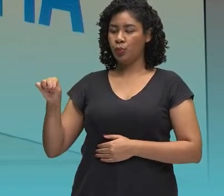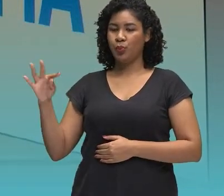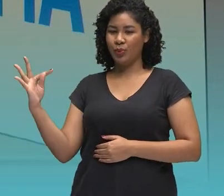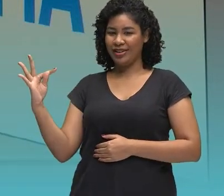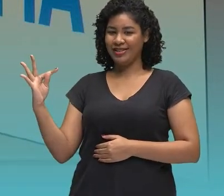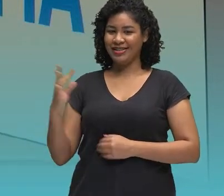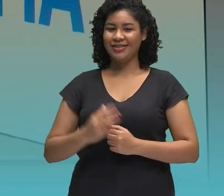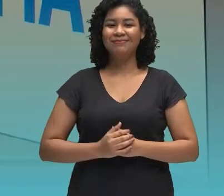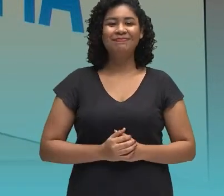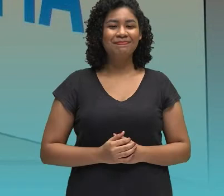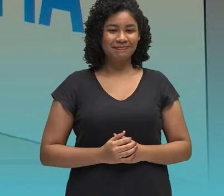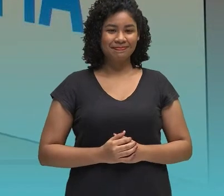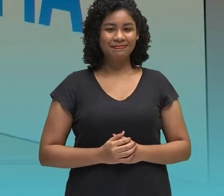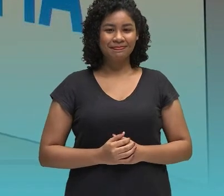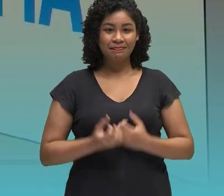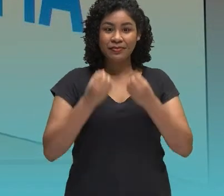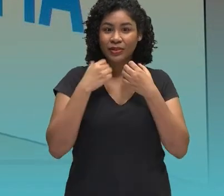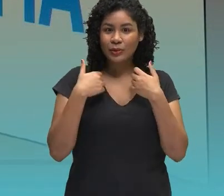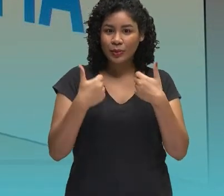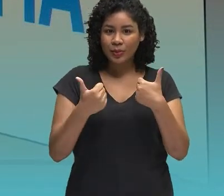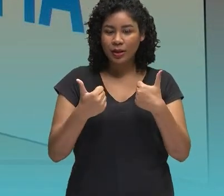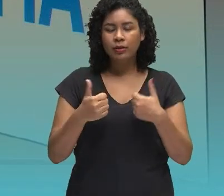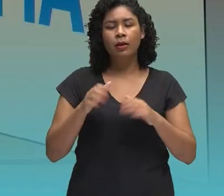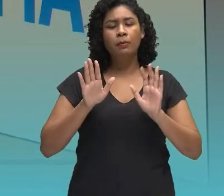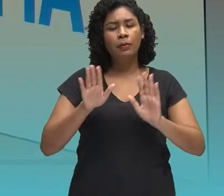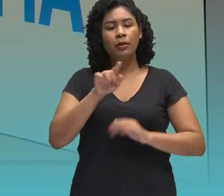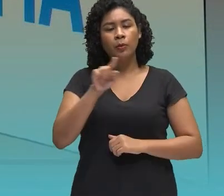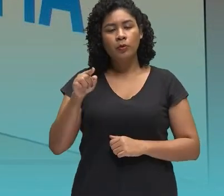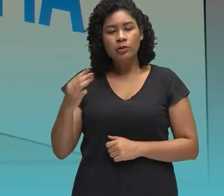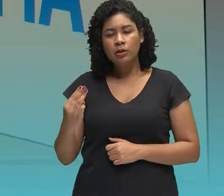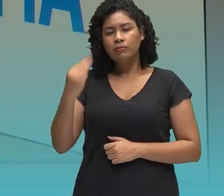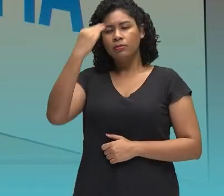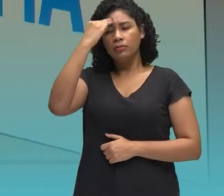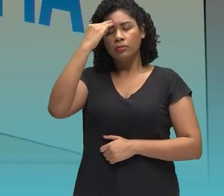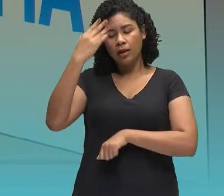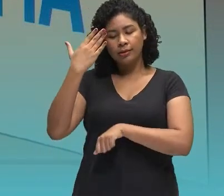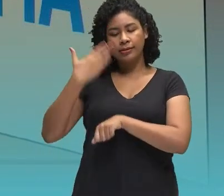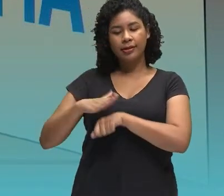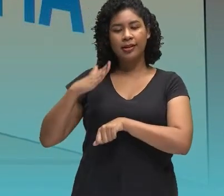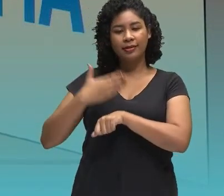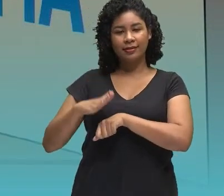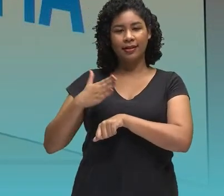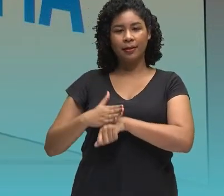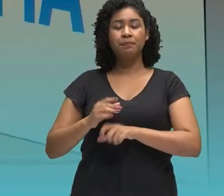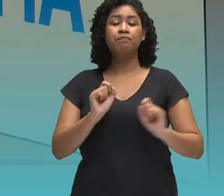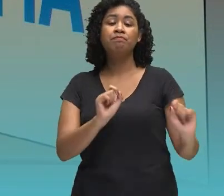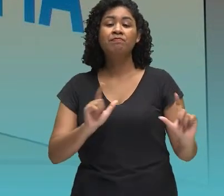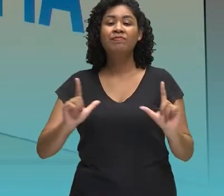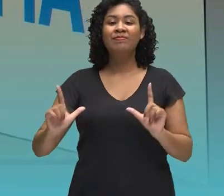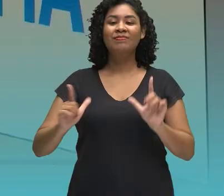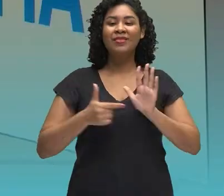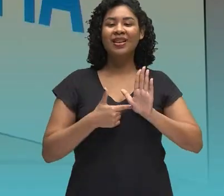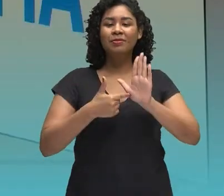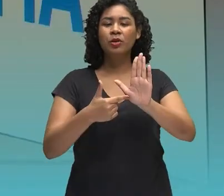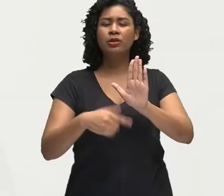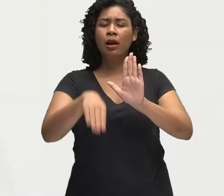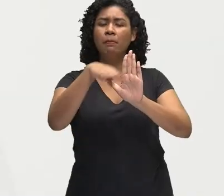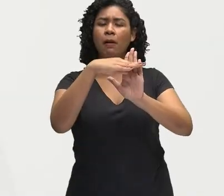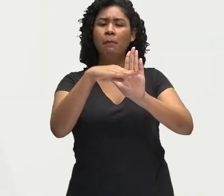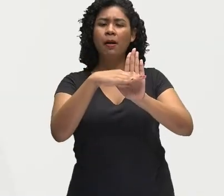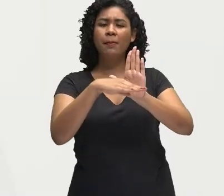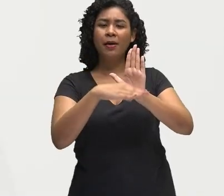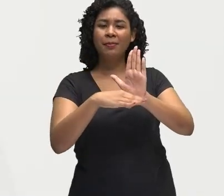bem, people? Então, só para a gente reforçar um pouquinho mais, vamos ver aí a próxima cartela que apresenta esses verbos,